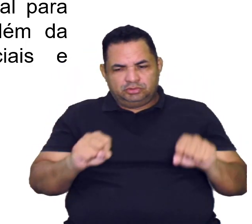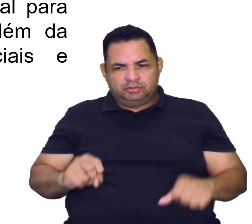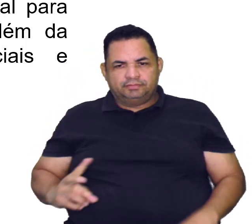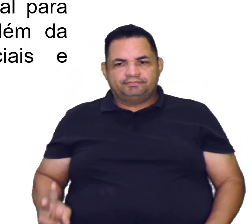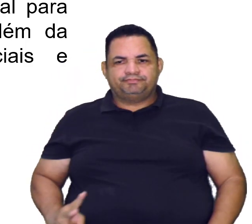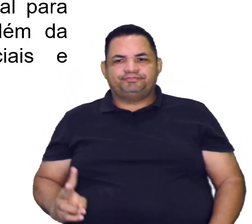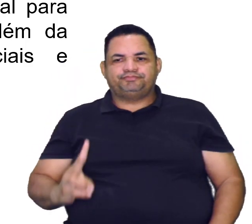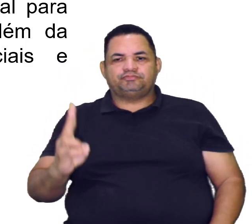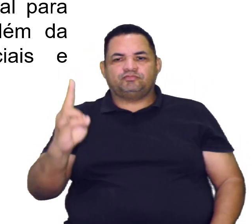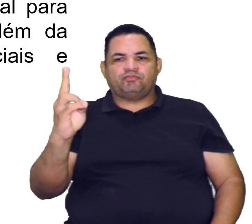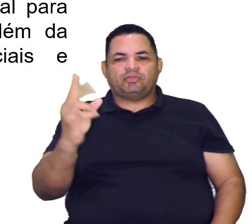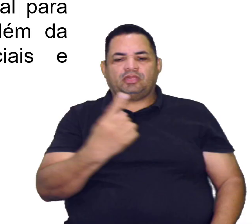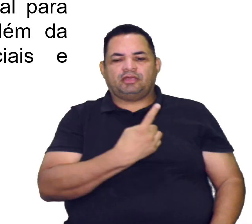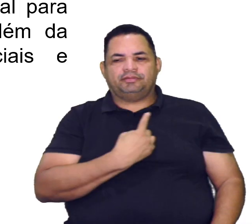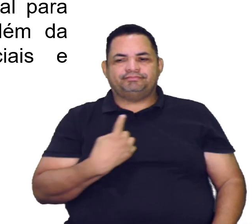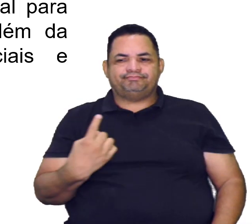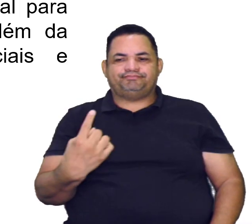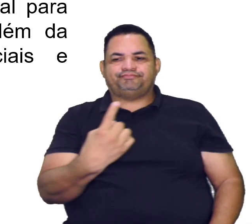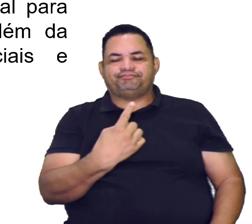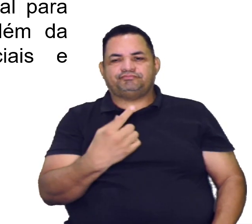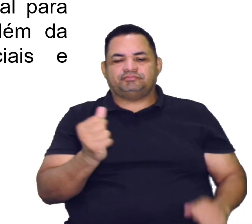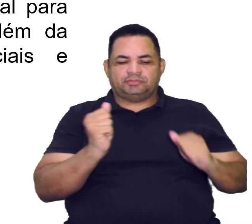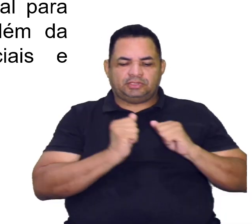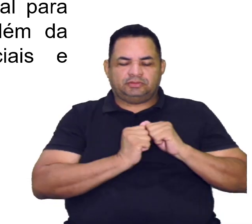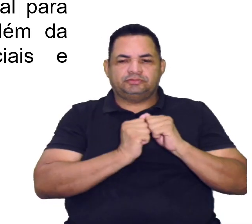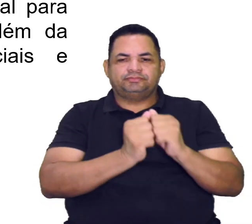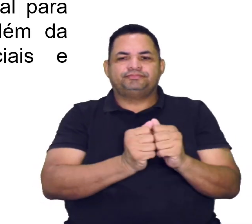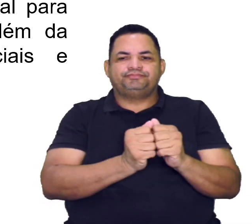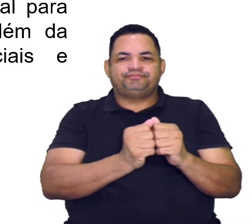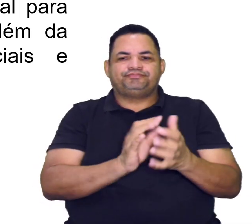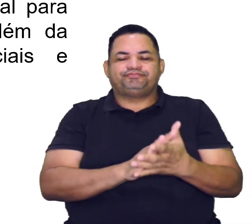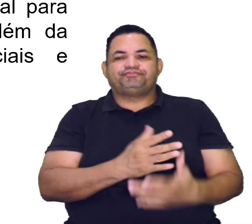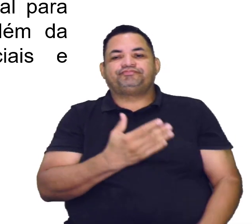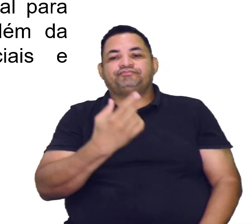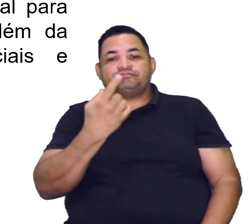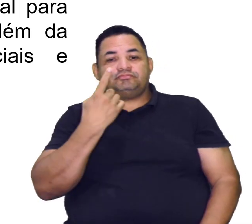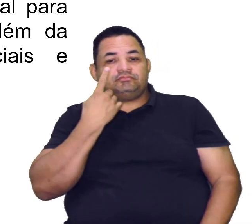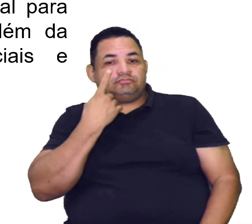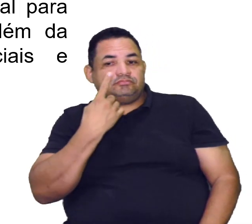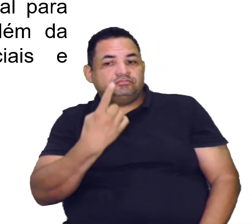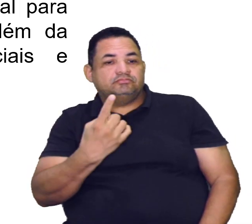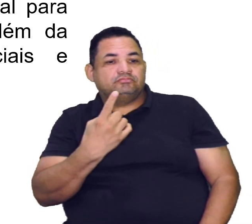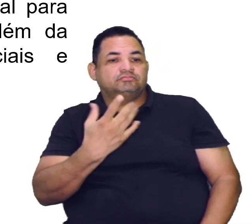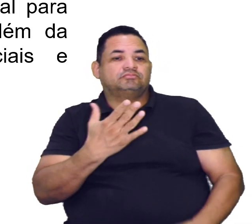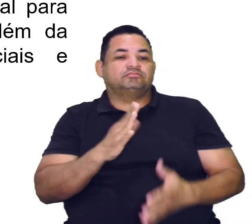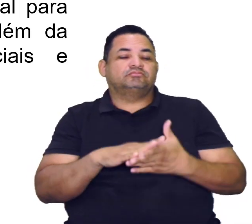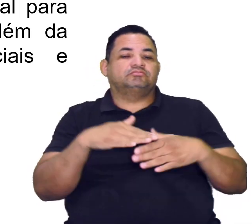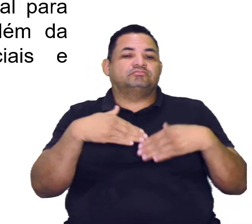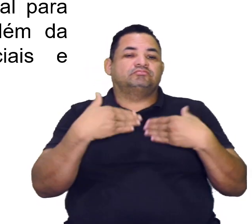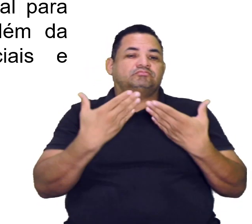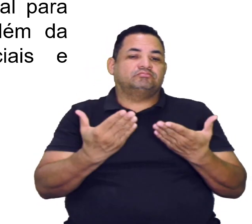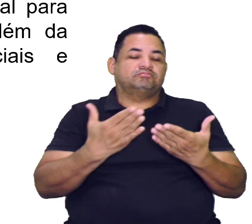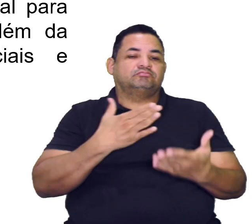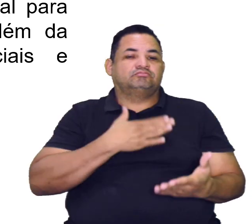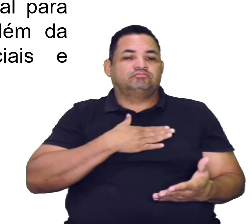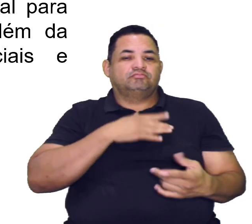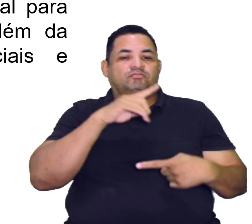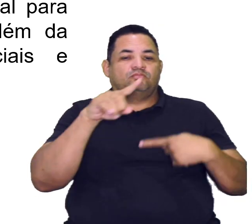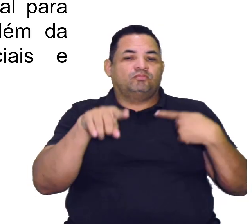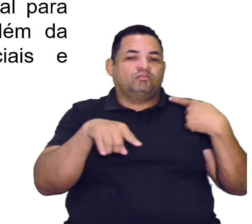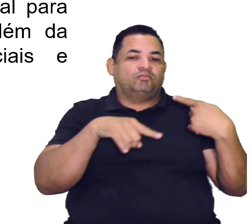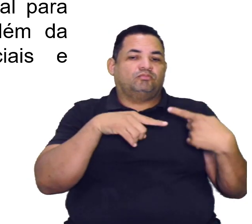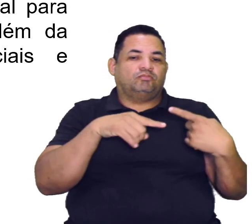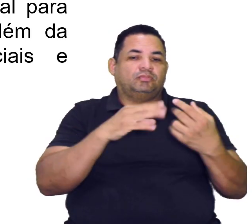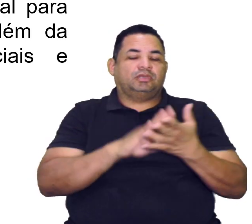valores nos quais nós vivemos. Então eu observo aí quais são os meus objetivos, quais são